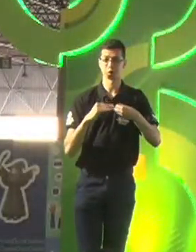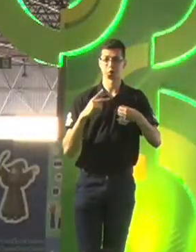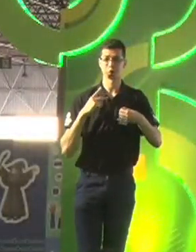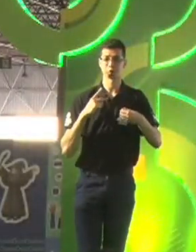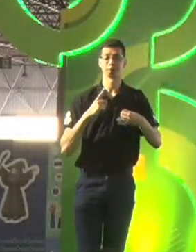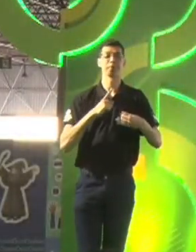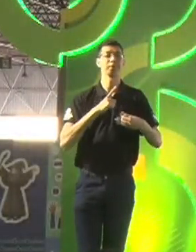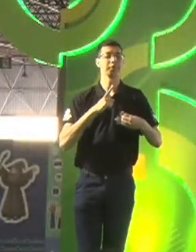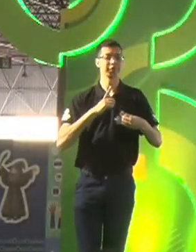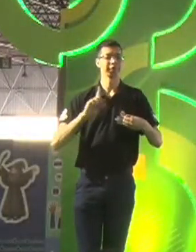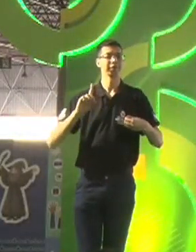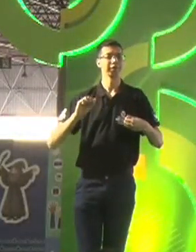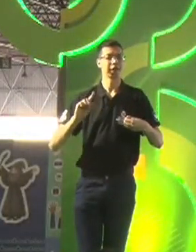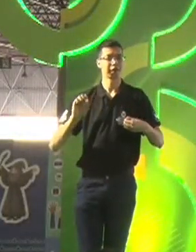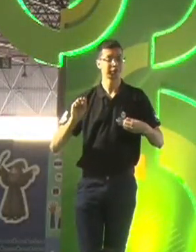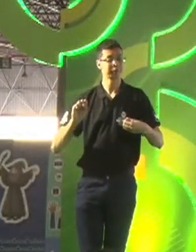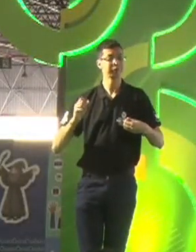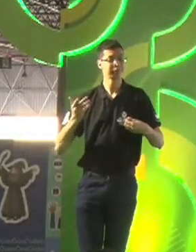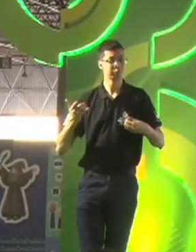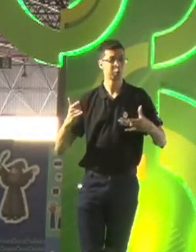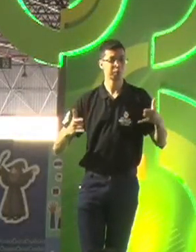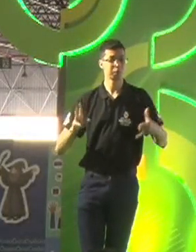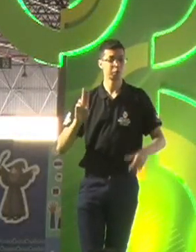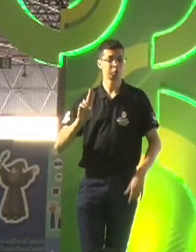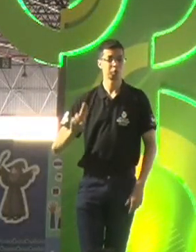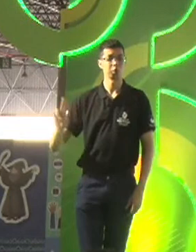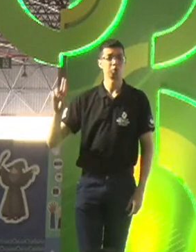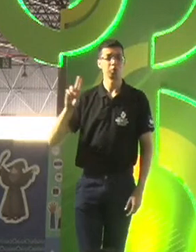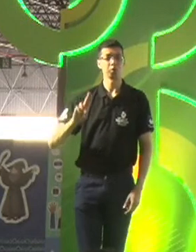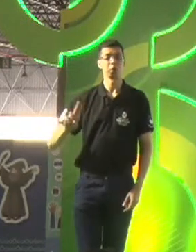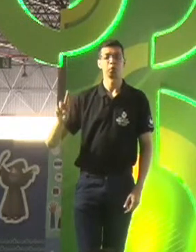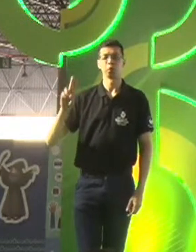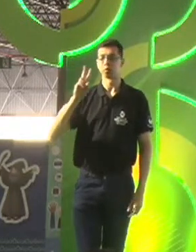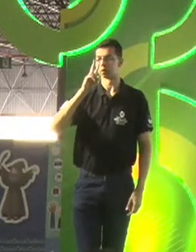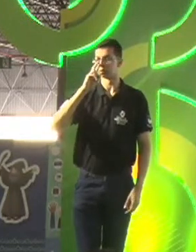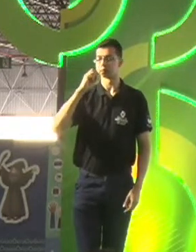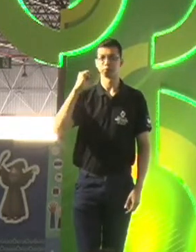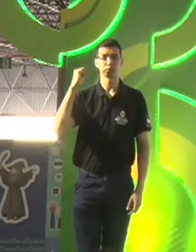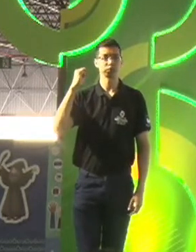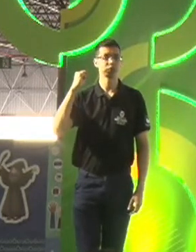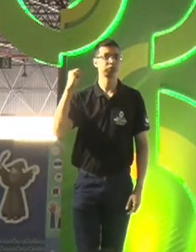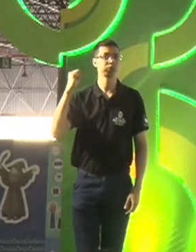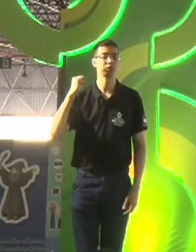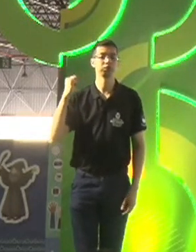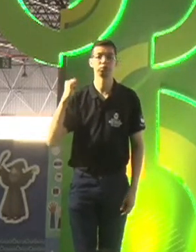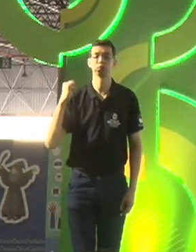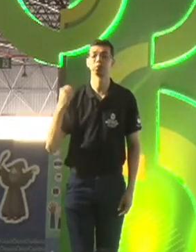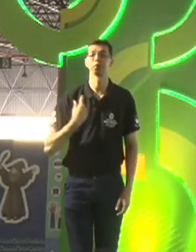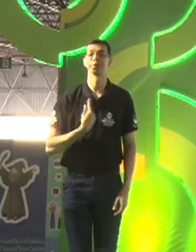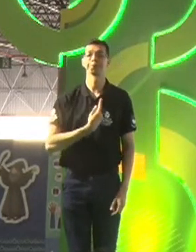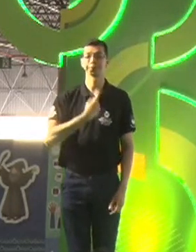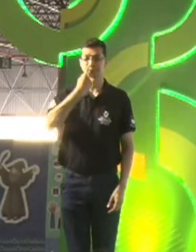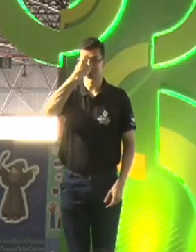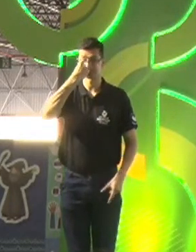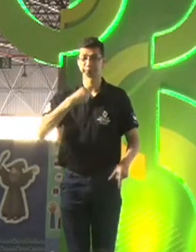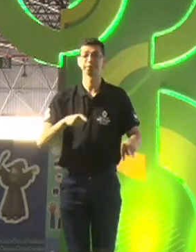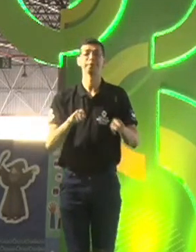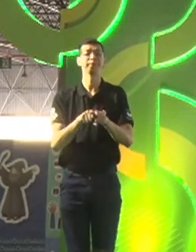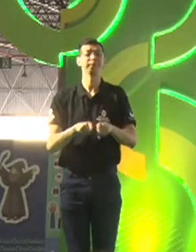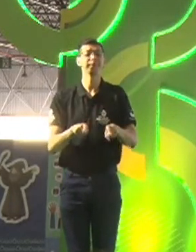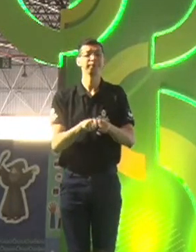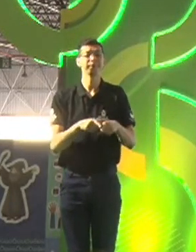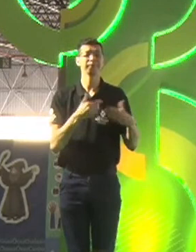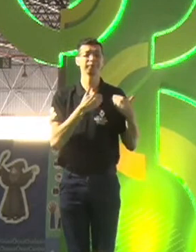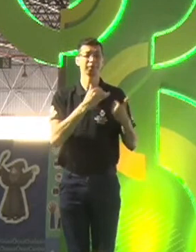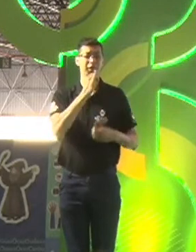sensíveis que eles vão estar tendo acesso é gigantesca a gente tem que pensar também sobre responsabilidade se um